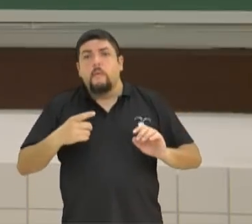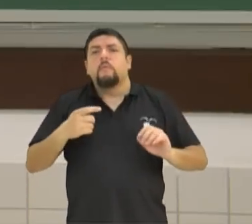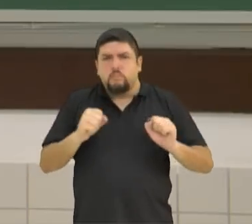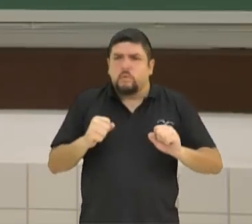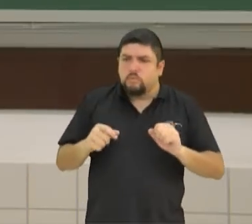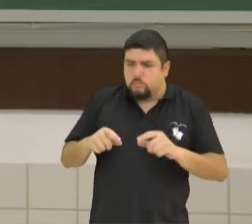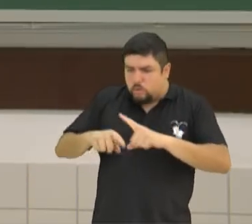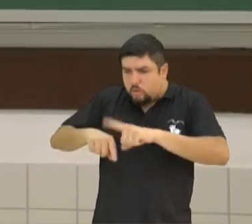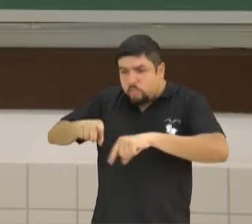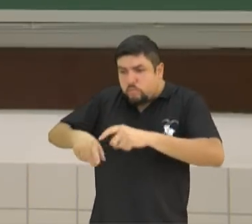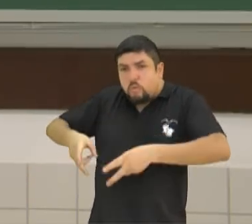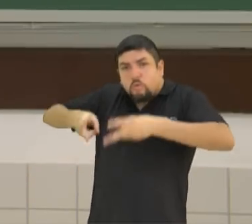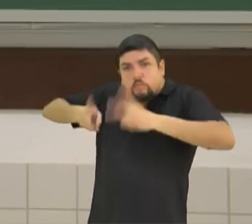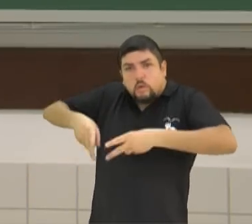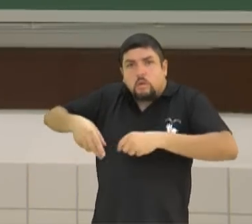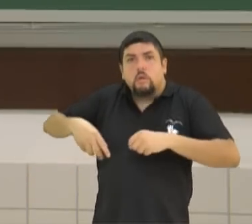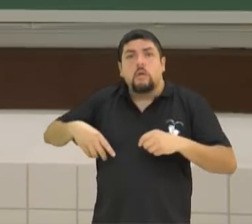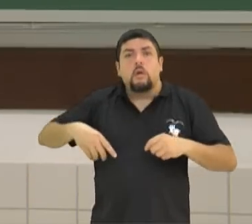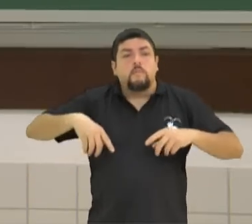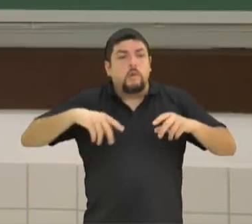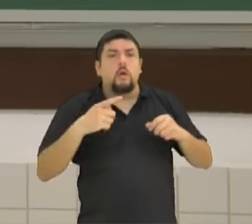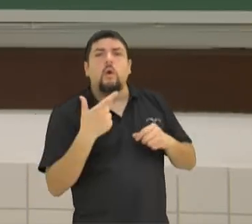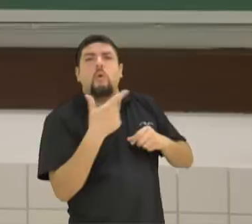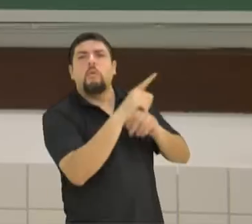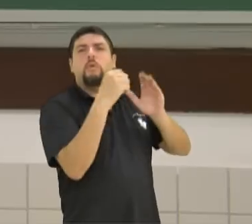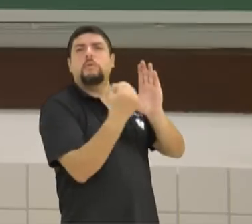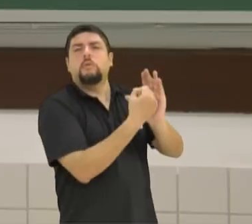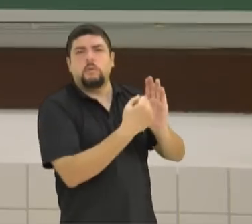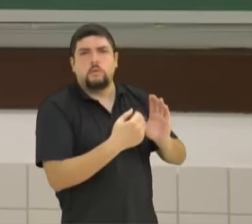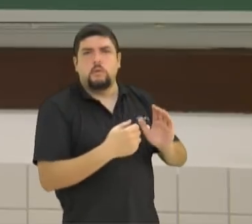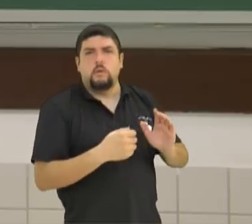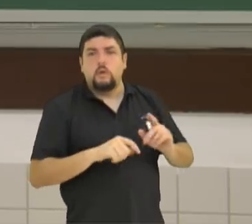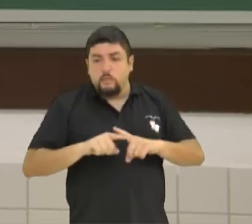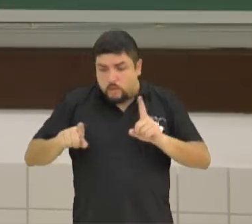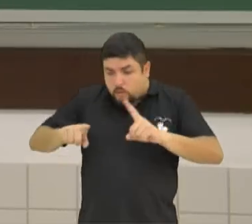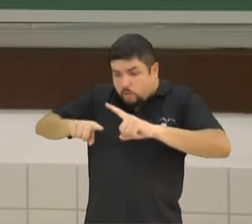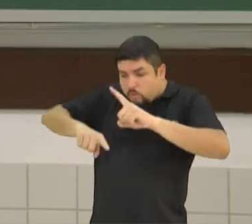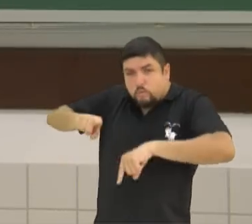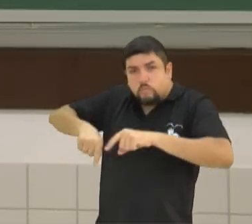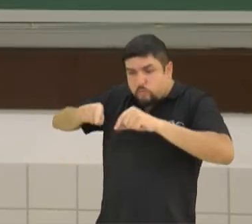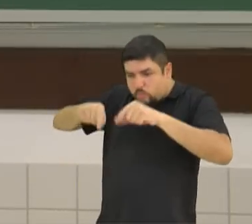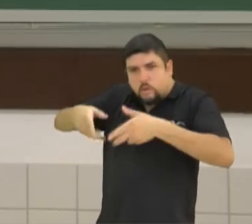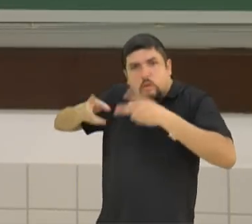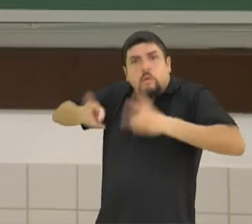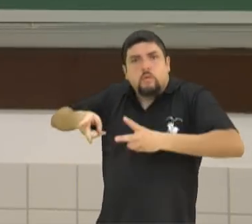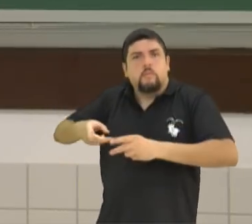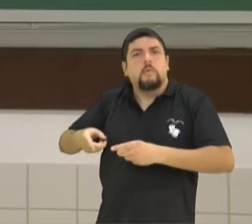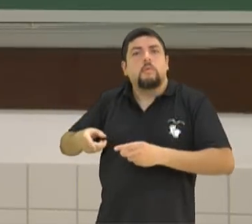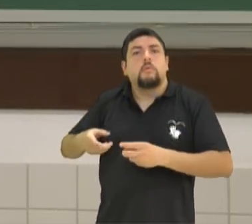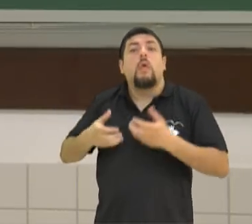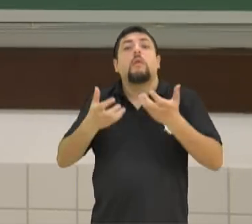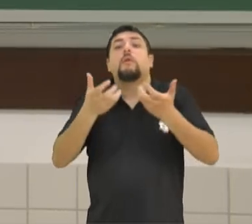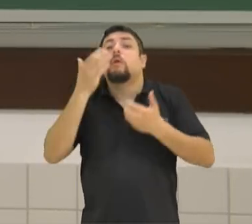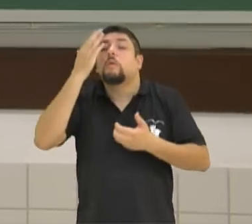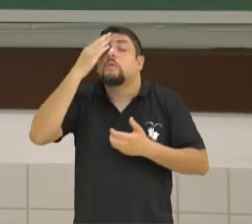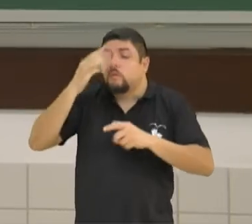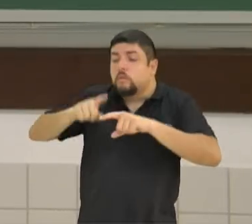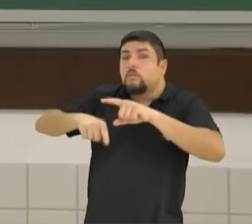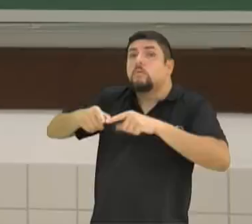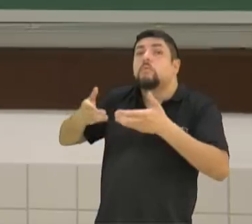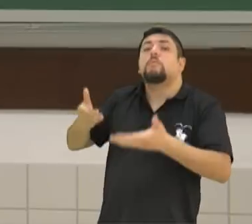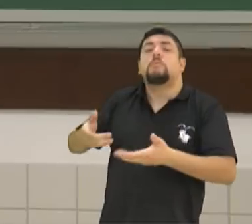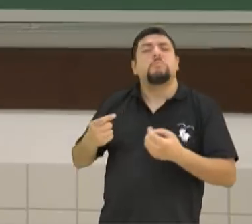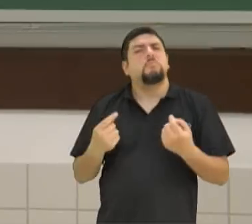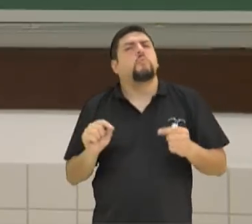geral, as pessoas acabam generalizando e usando mais o nome dessas marcas para identificar esses produtos quando vão ao supermercado, quando